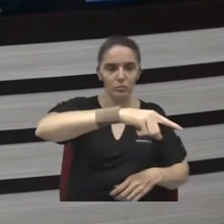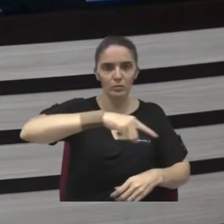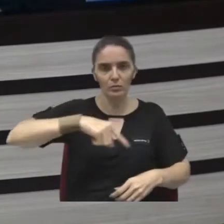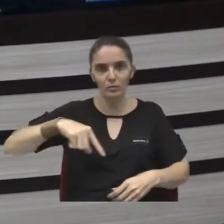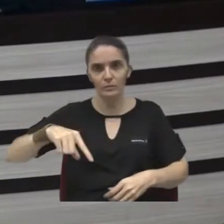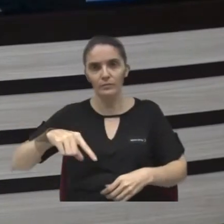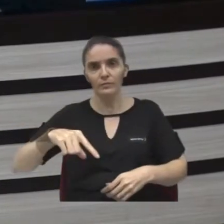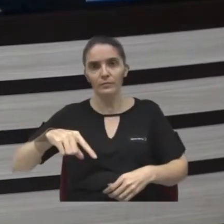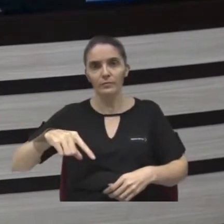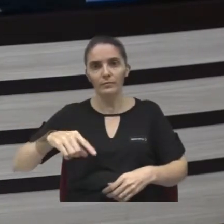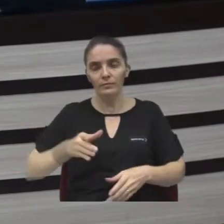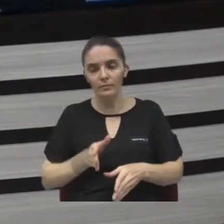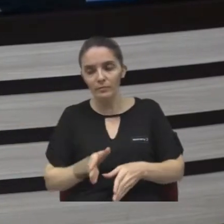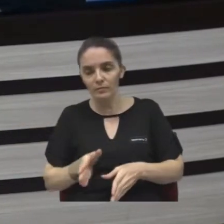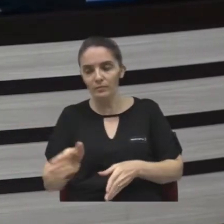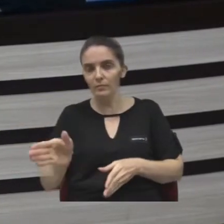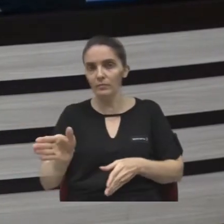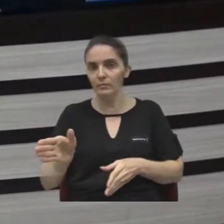tem o...